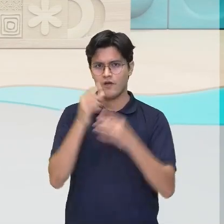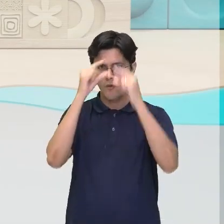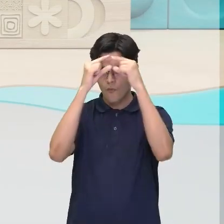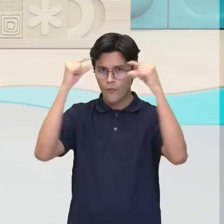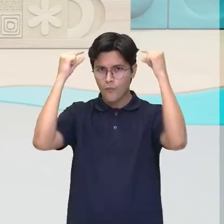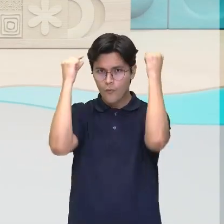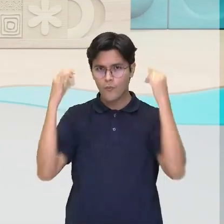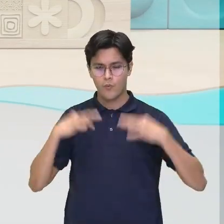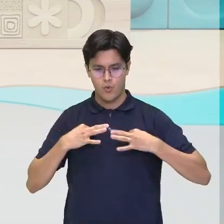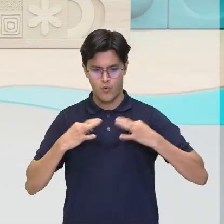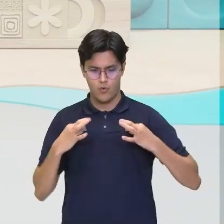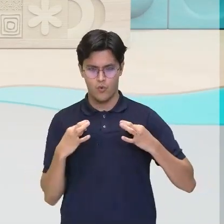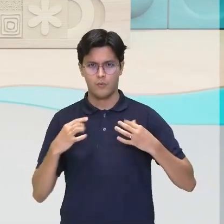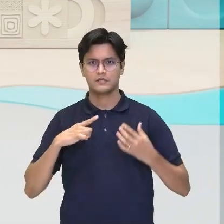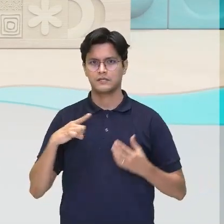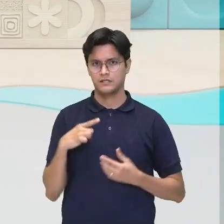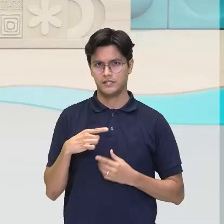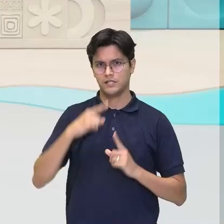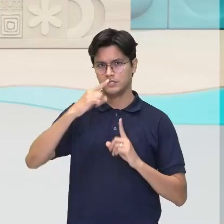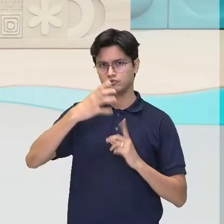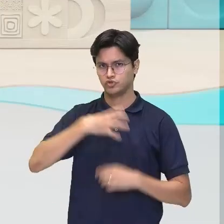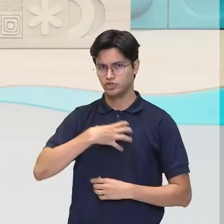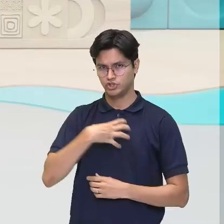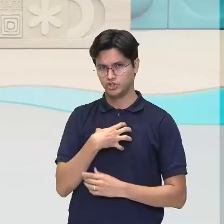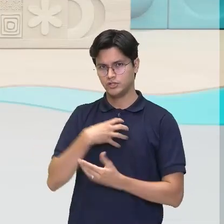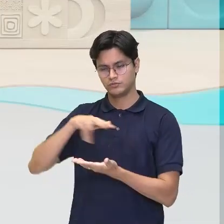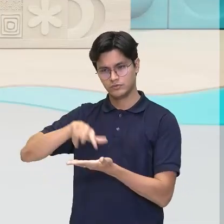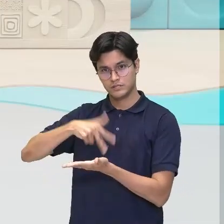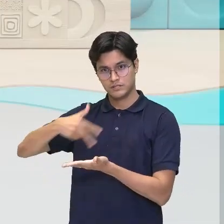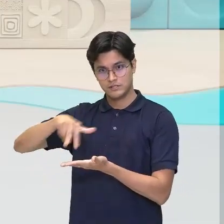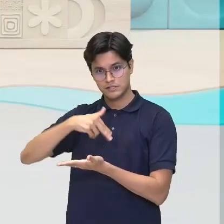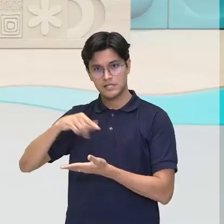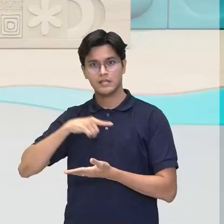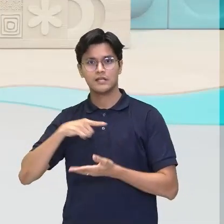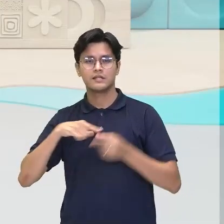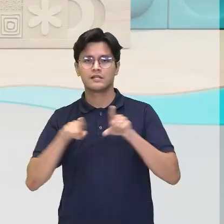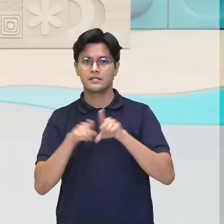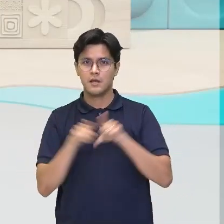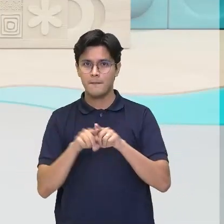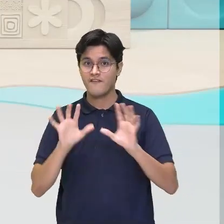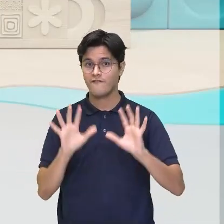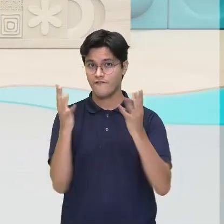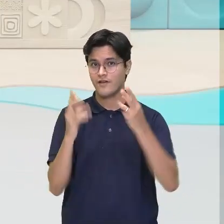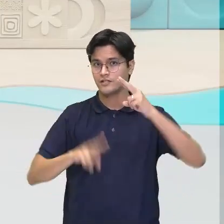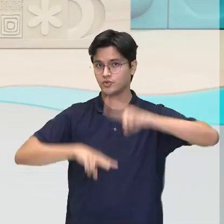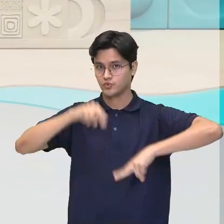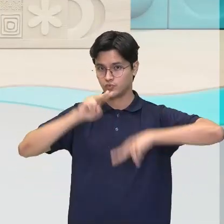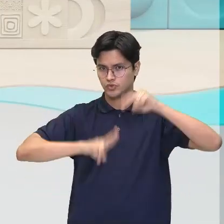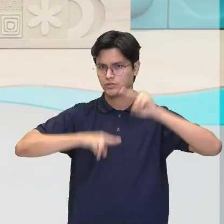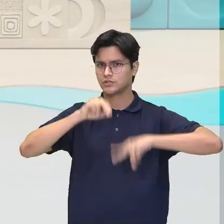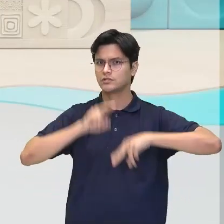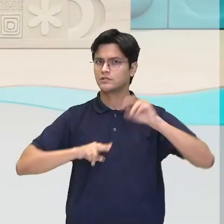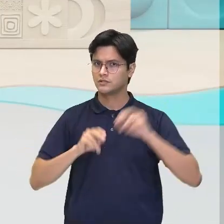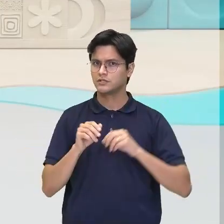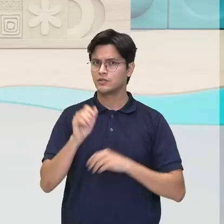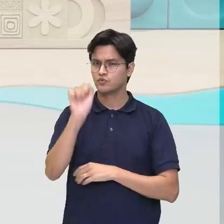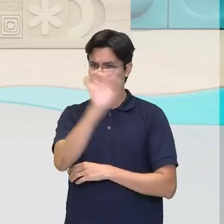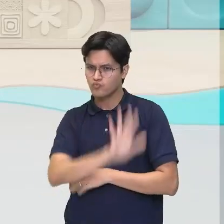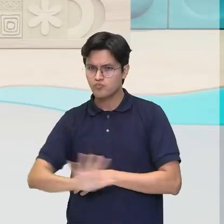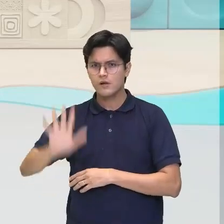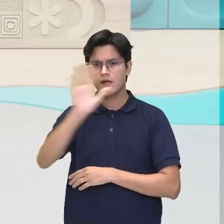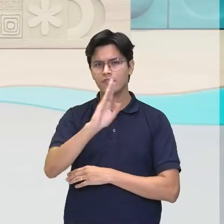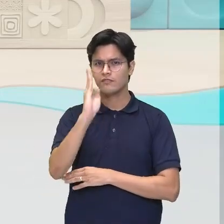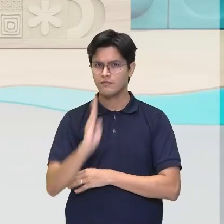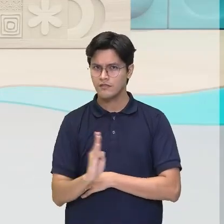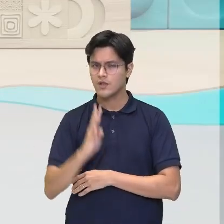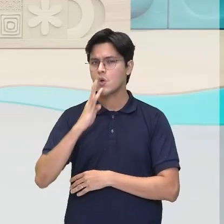forma de dançar. Nós temos aqui a nossa festa junina, que é tão conhecida por todo o Brasil. Aqui eu trouxe